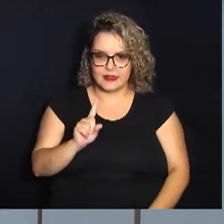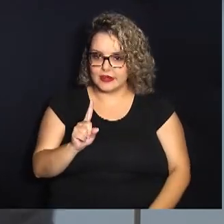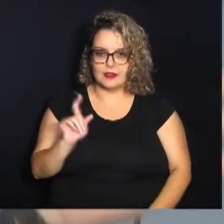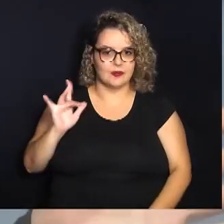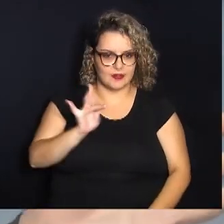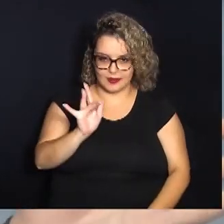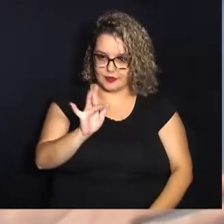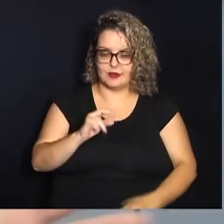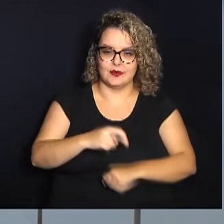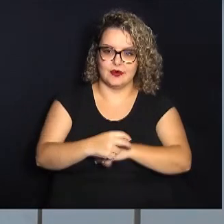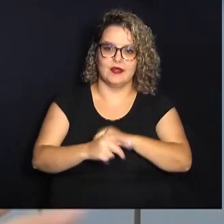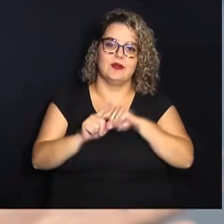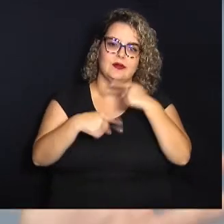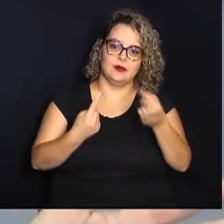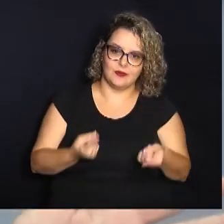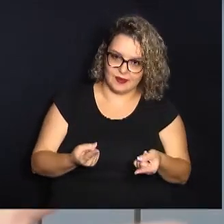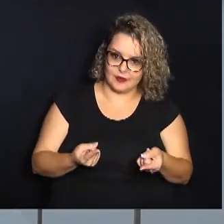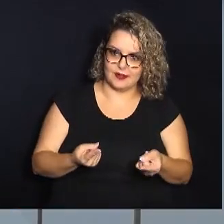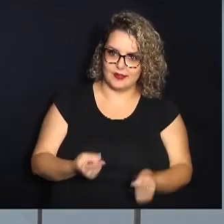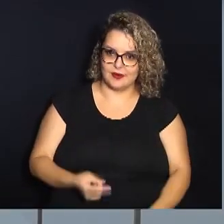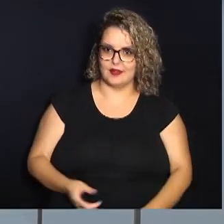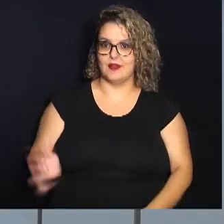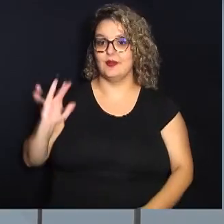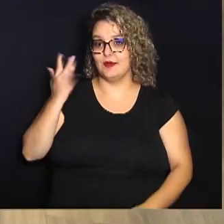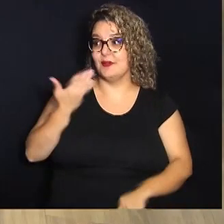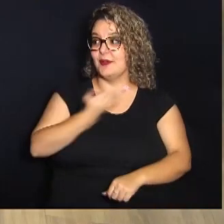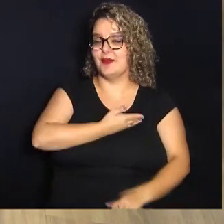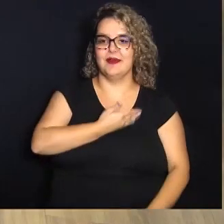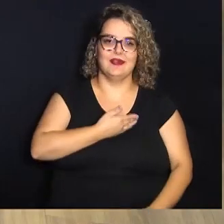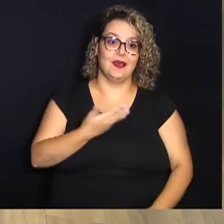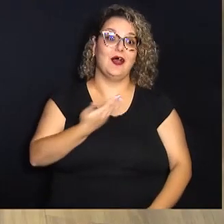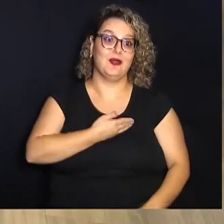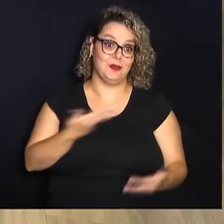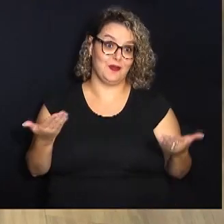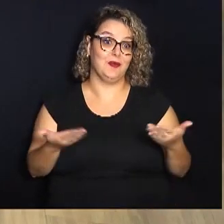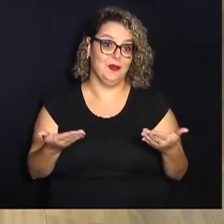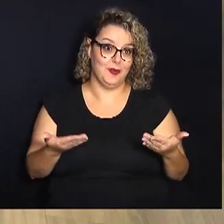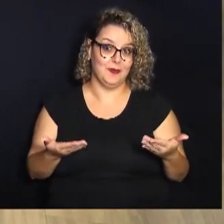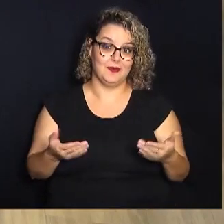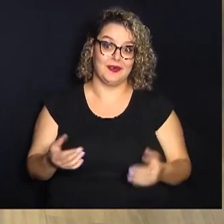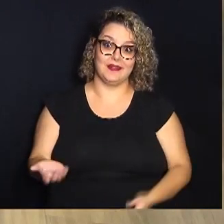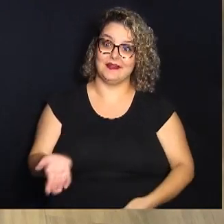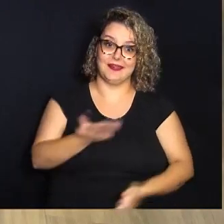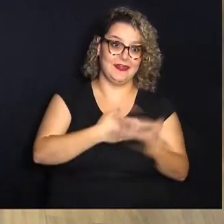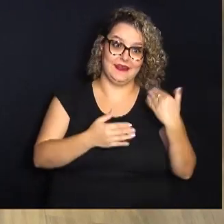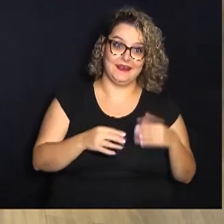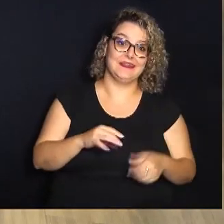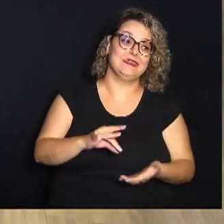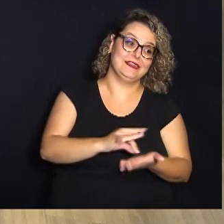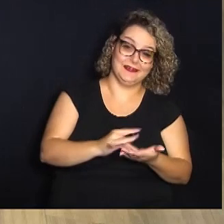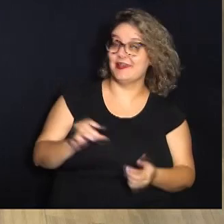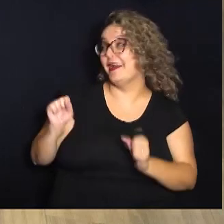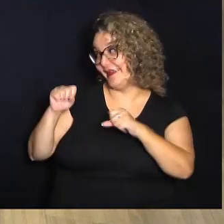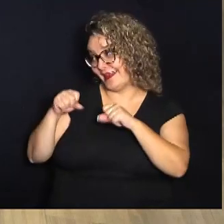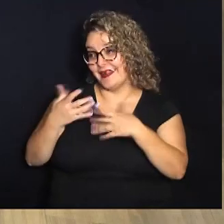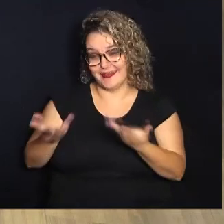dengue, esse é um outro. Ele é amigo. Esse é outro mosquito. Virou amigo agora, né? Porque então era inimigo. Exato, o mosquito da